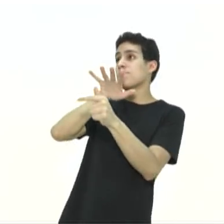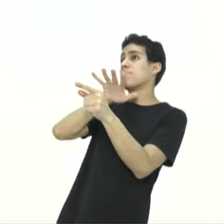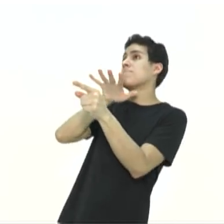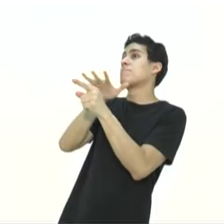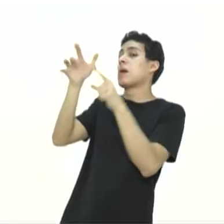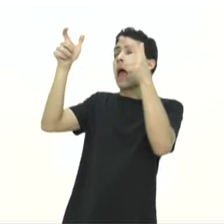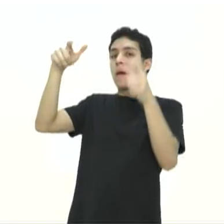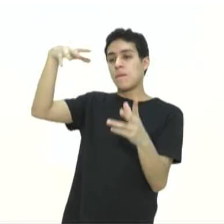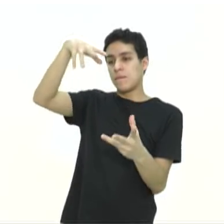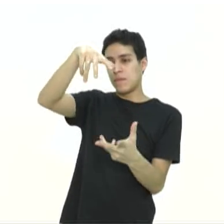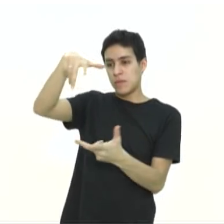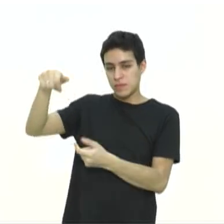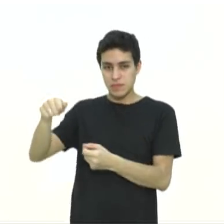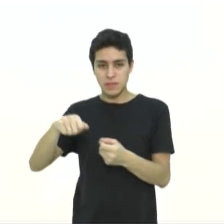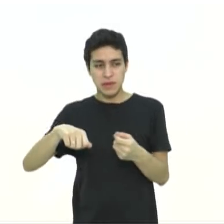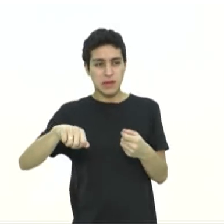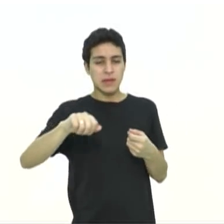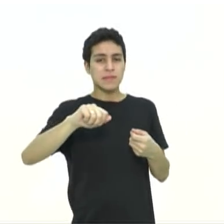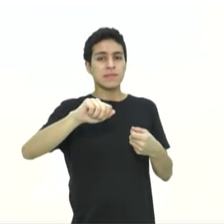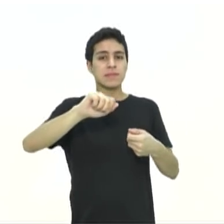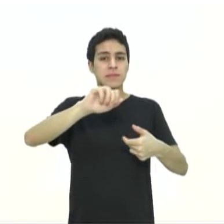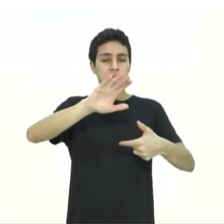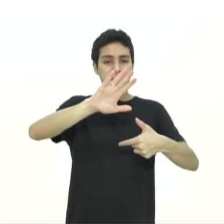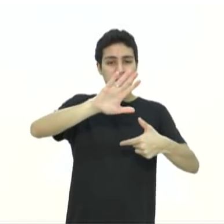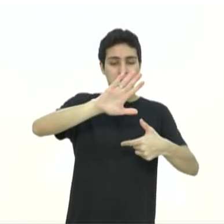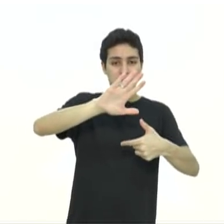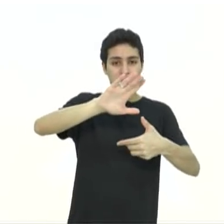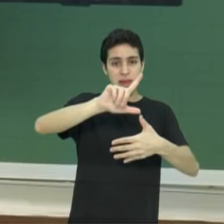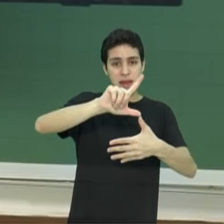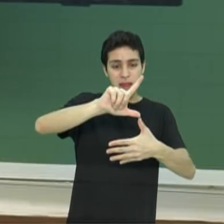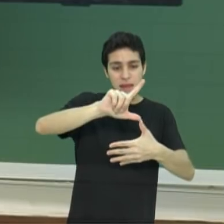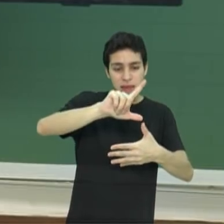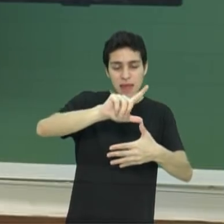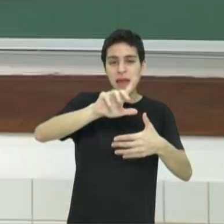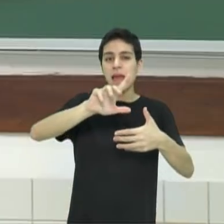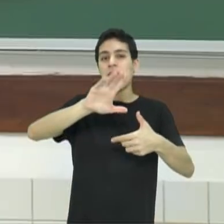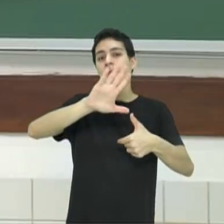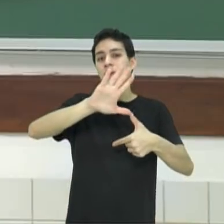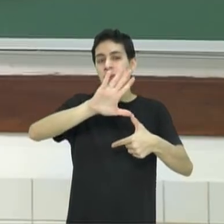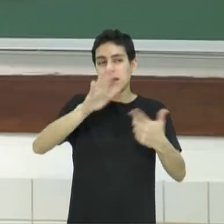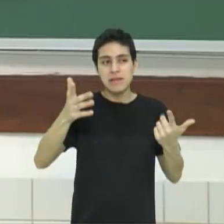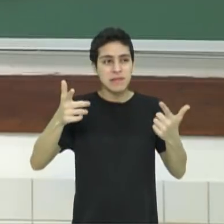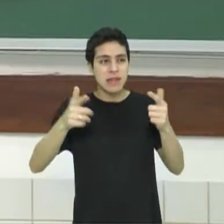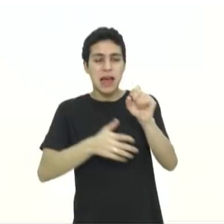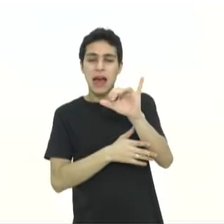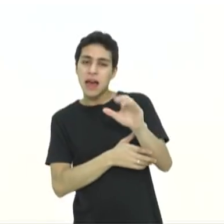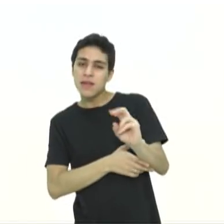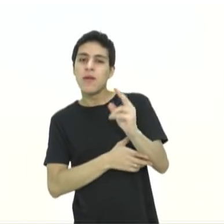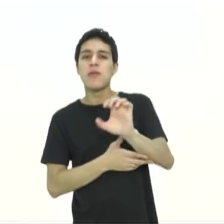adivinha. América Latina, Ásia, África, Europa. Vai lá, tempo para vocês aí.